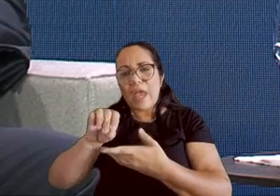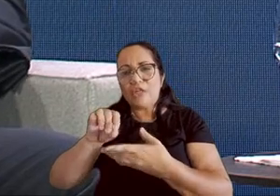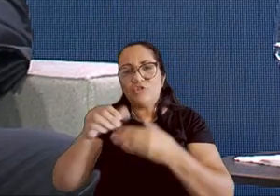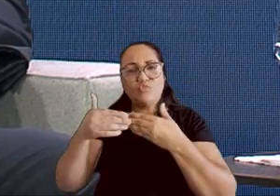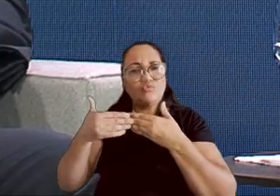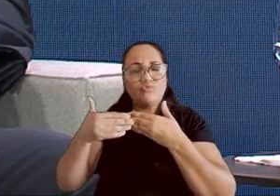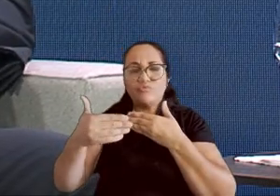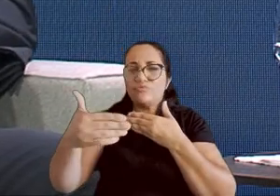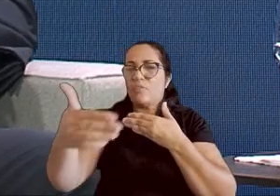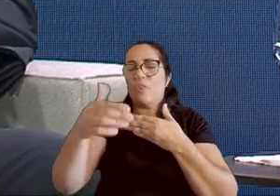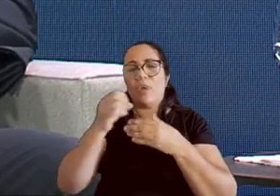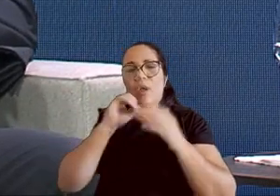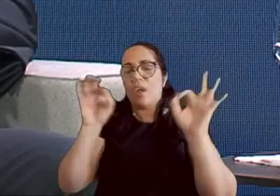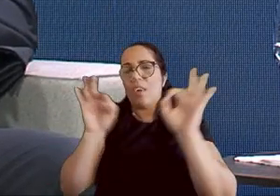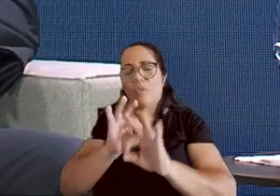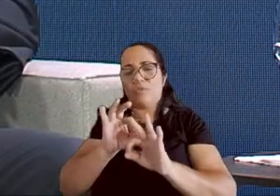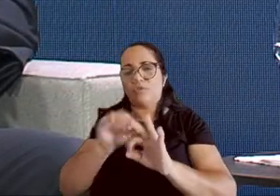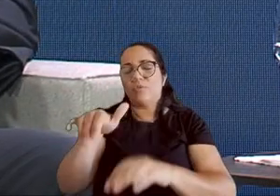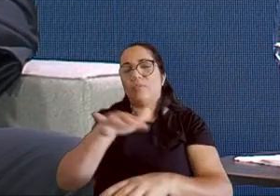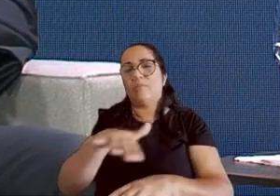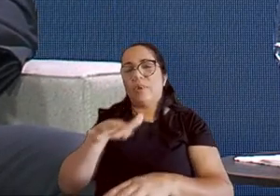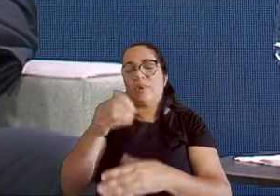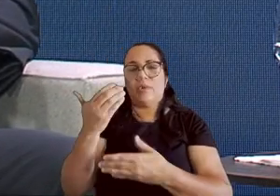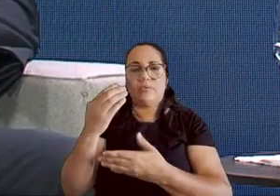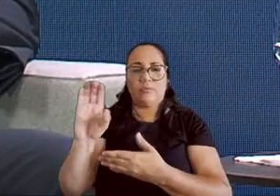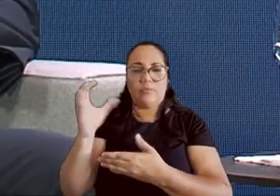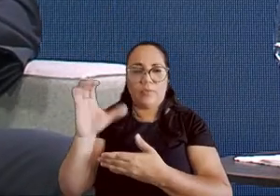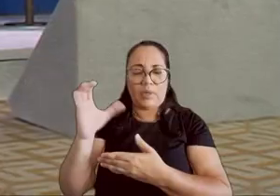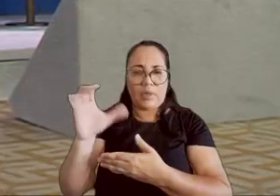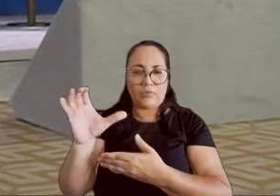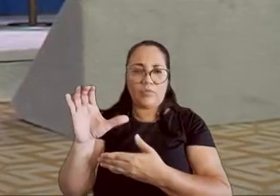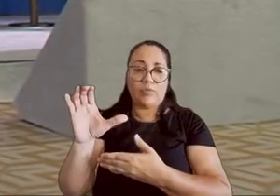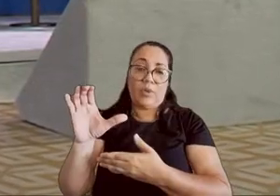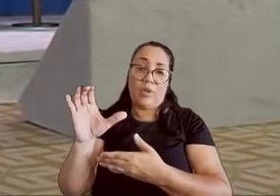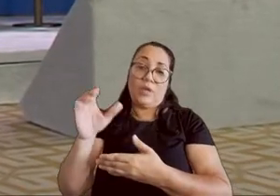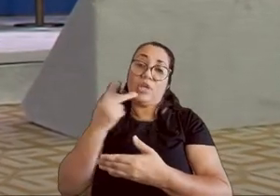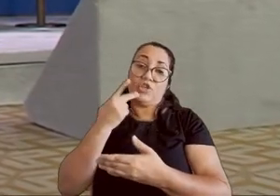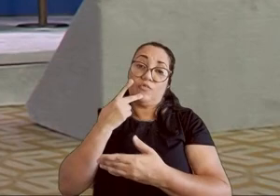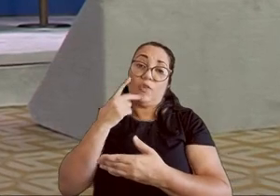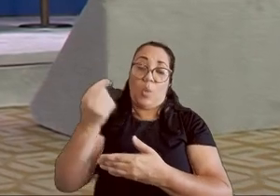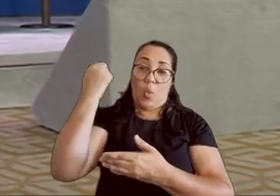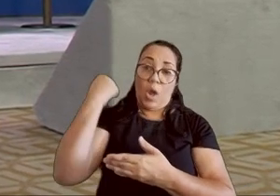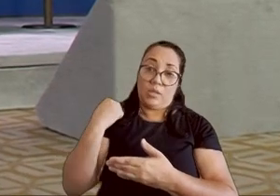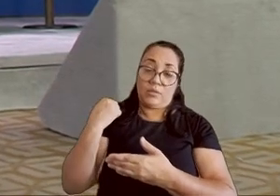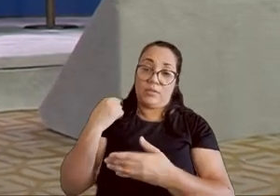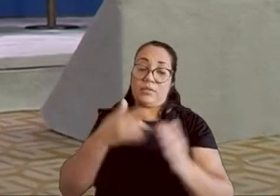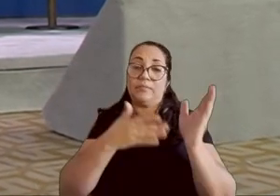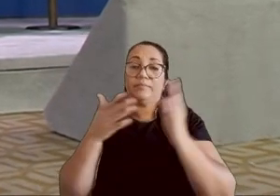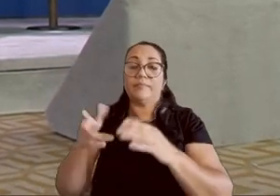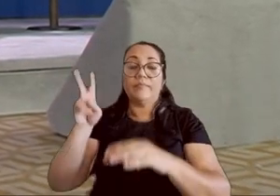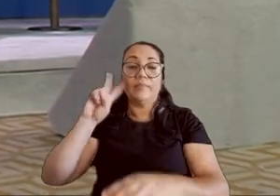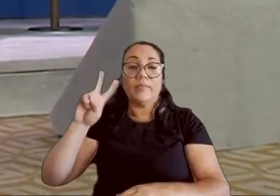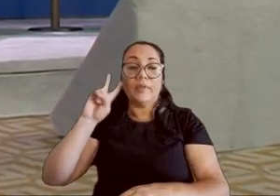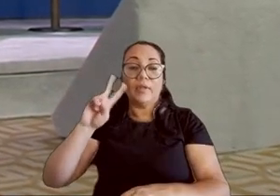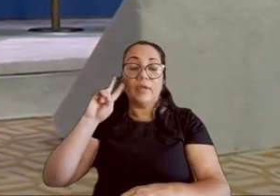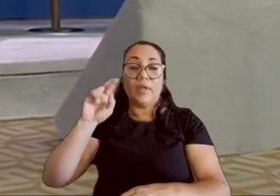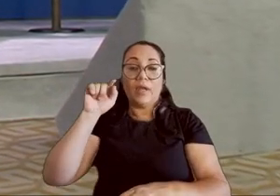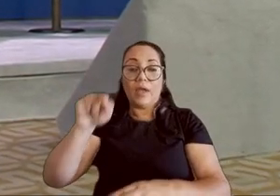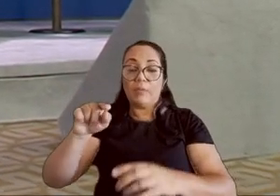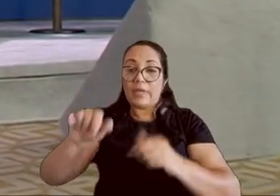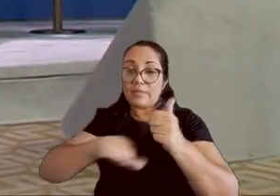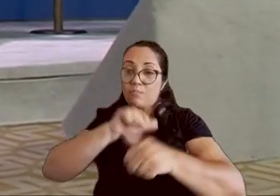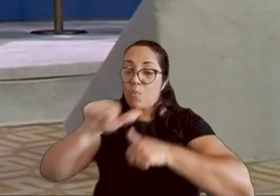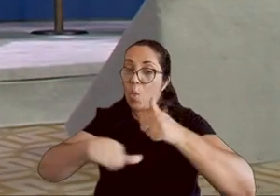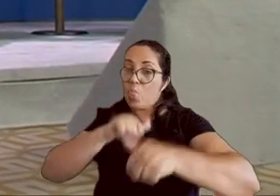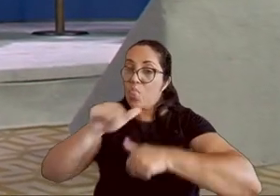do mercado de crédito que a gente mencionou Antes aqui na conversa perfeito Lembrando que boa parte dessa volatilidade é trazida por risco de